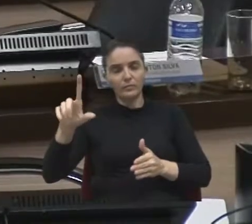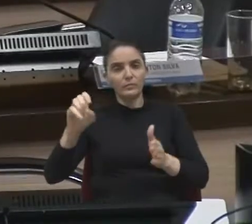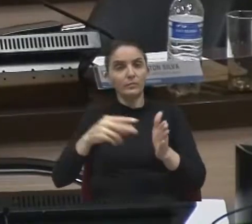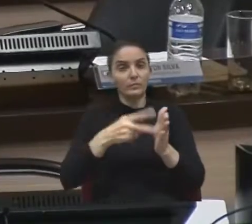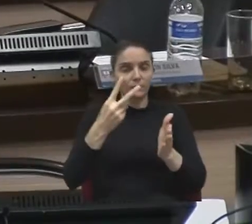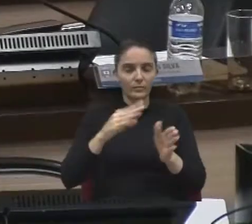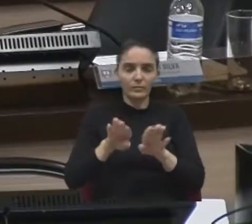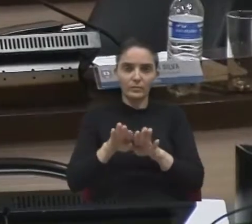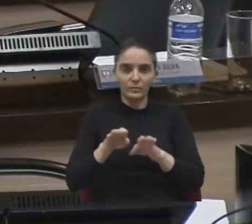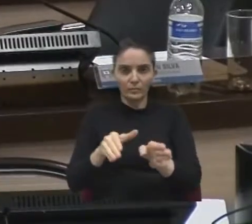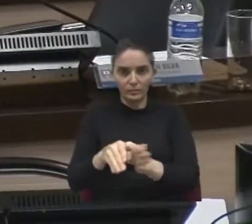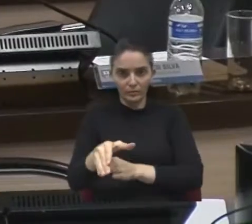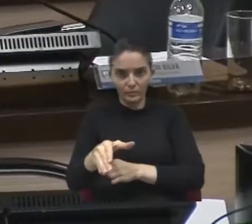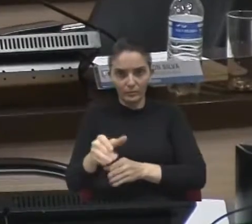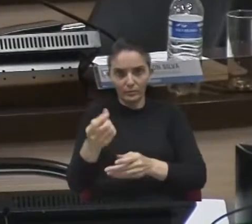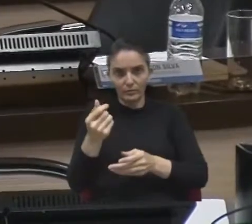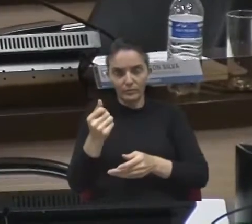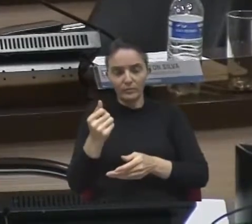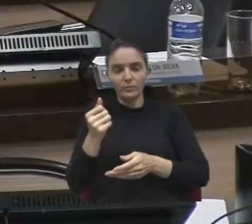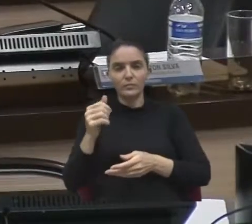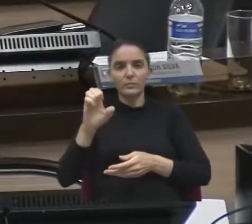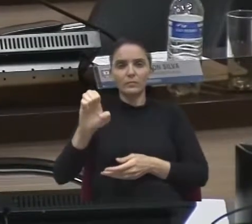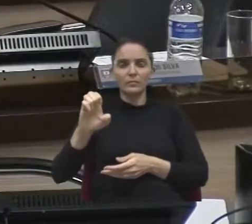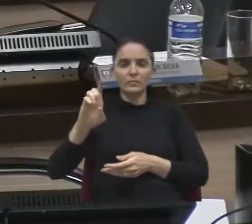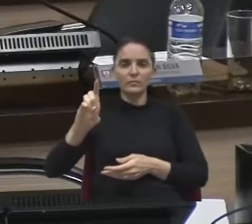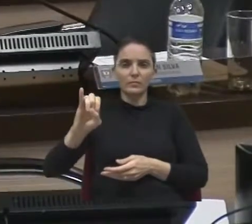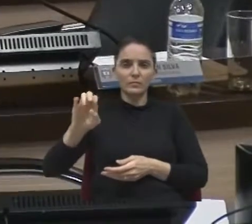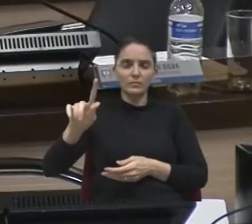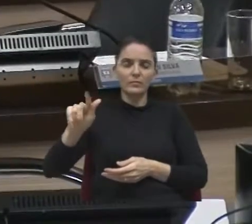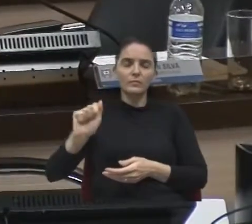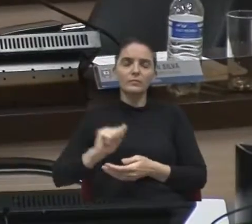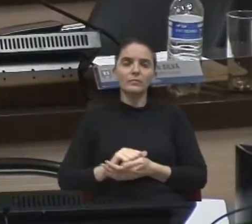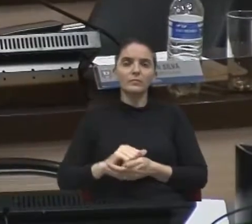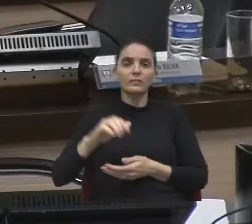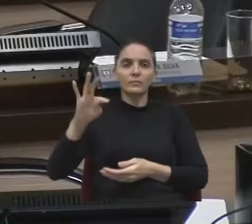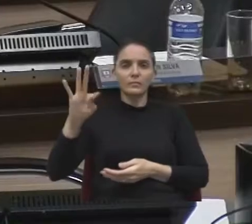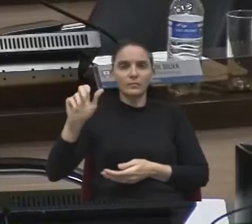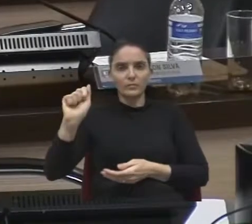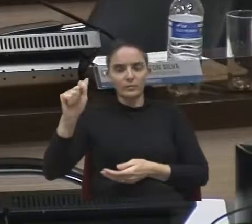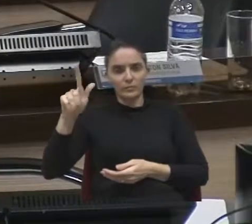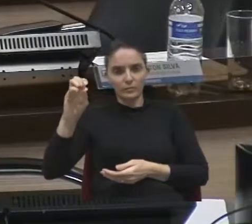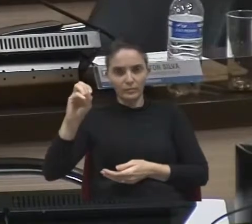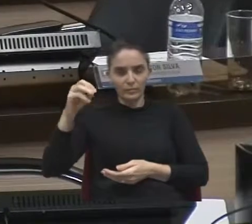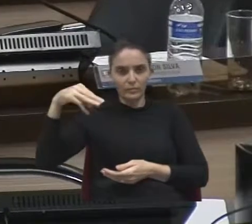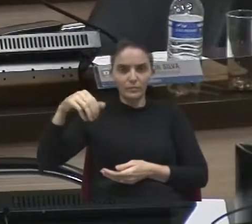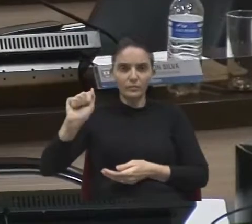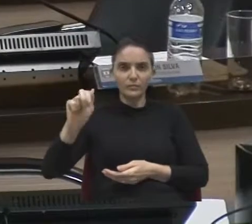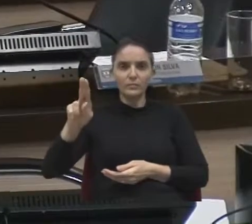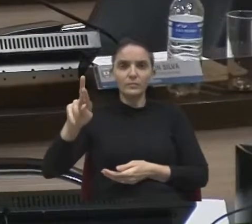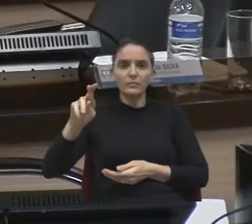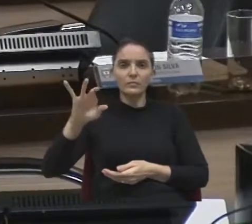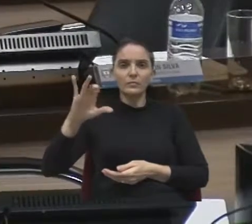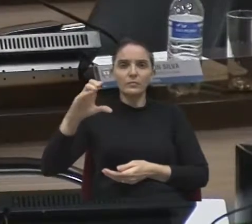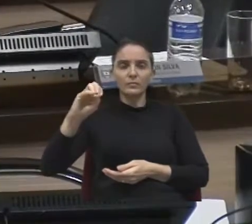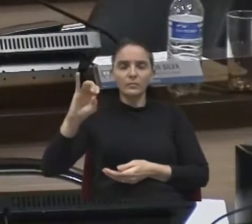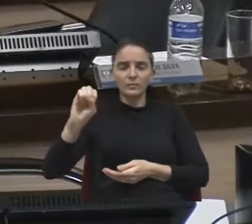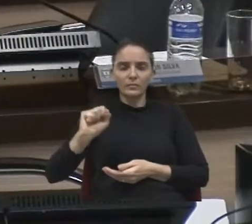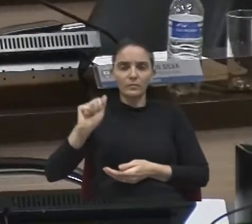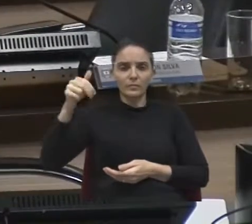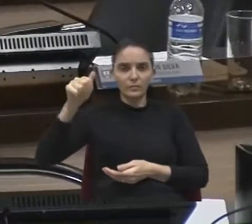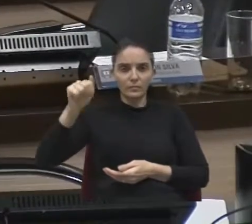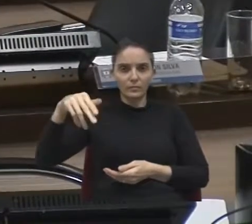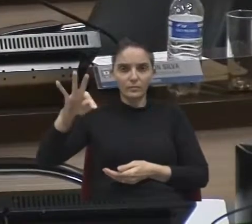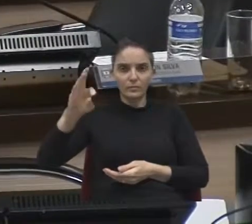Edivo Gomes da Silva, Tiago Tanque Mercury, Maurício Torquato e Antônio Francisco Peixoto Zabim.